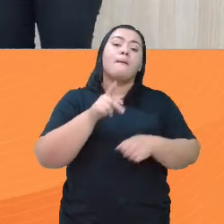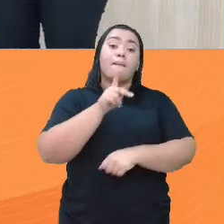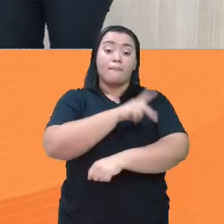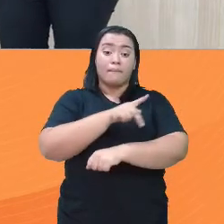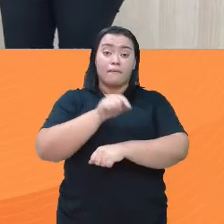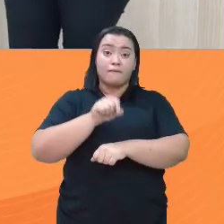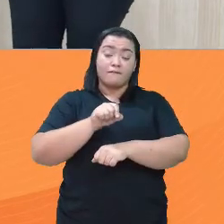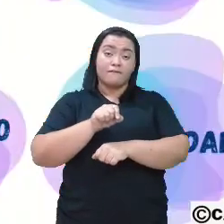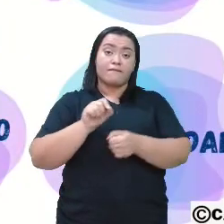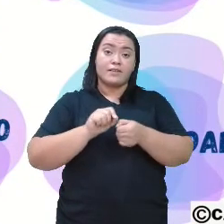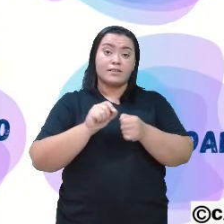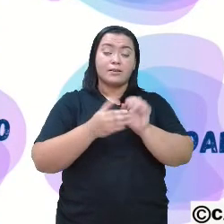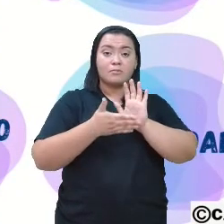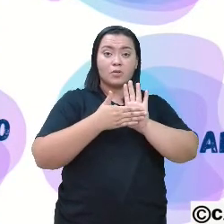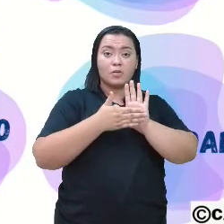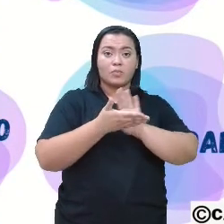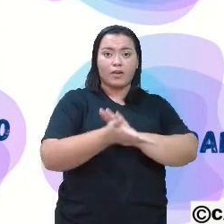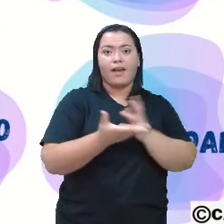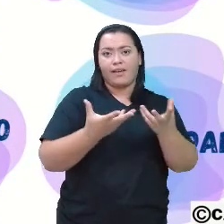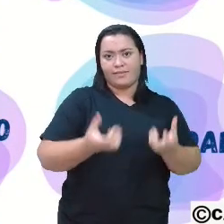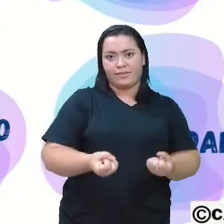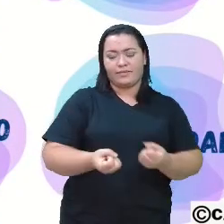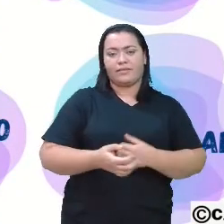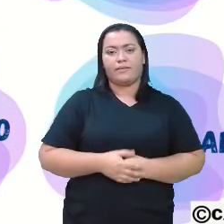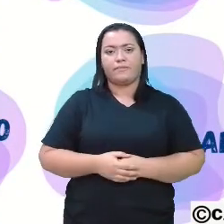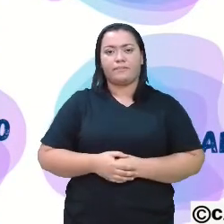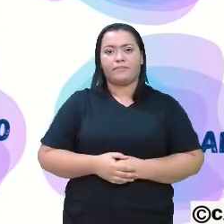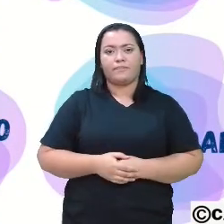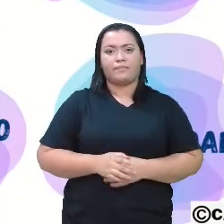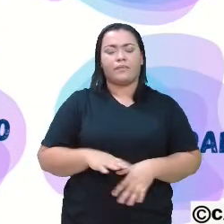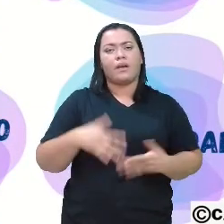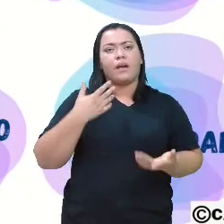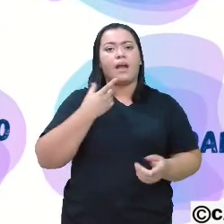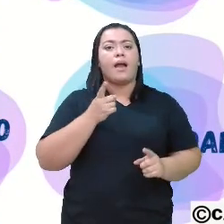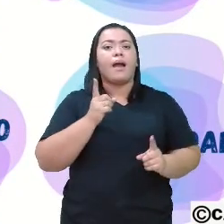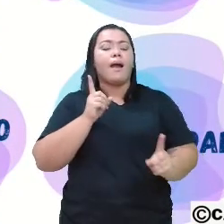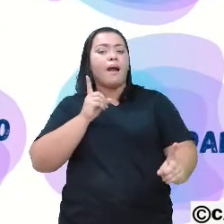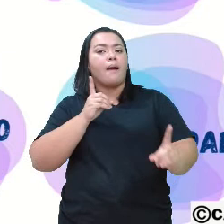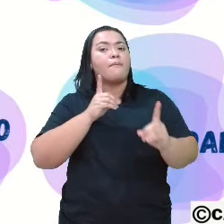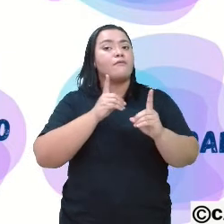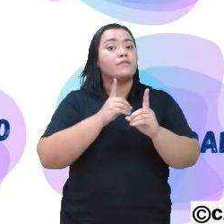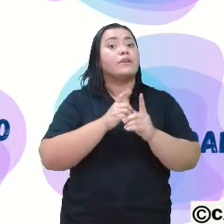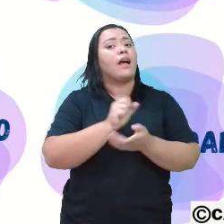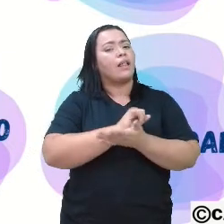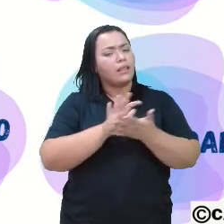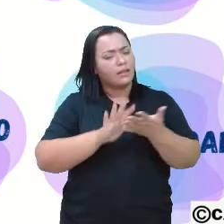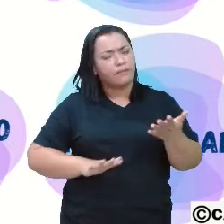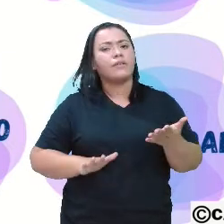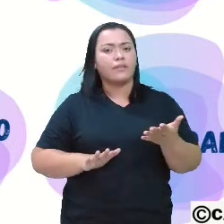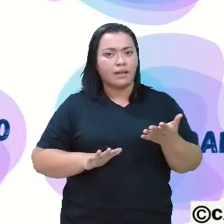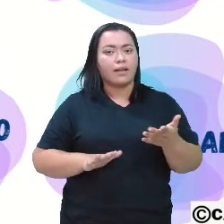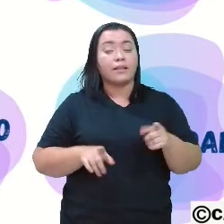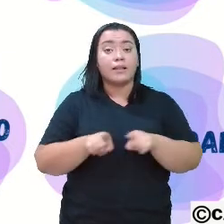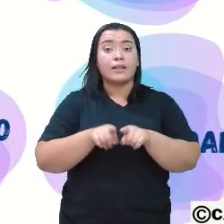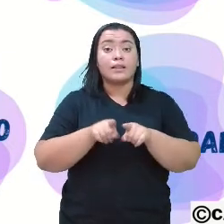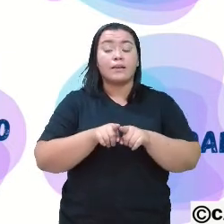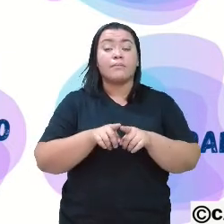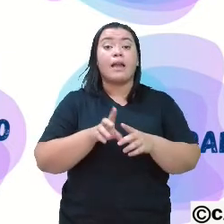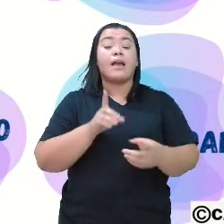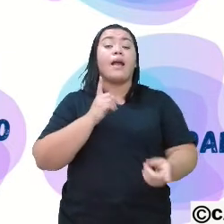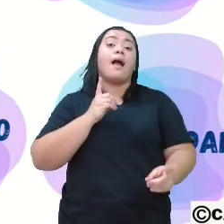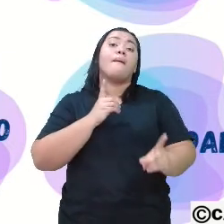propondo. A aproximação com a atividade é muito maior. A aproximação com o